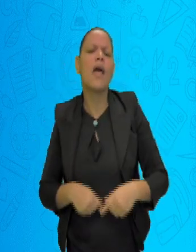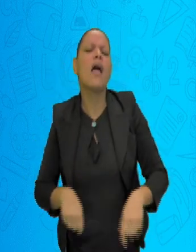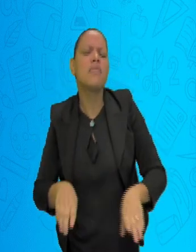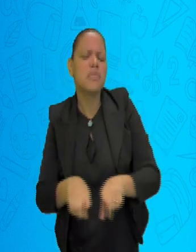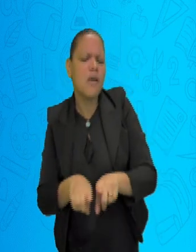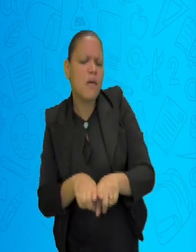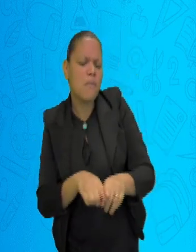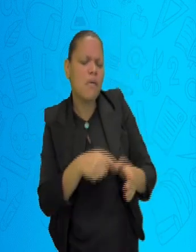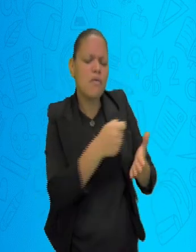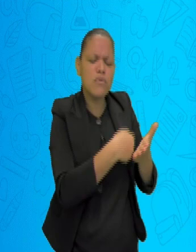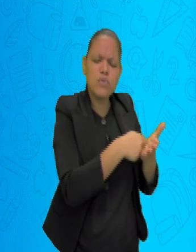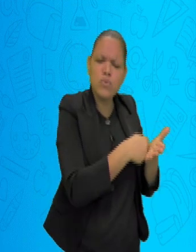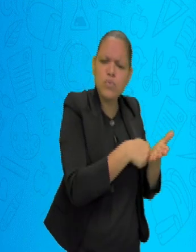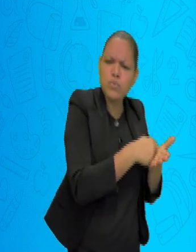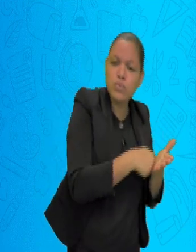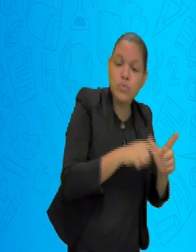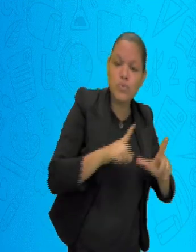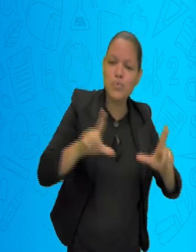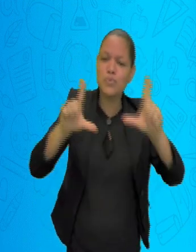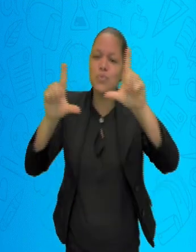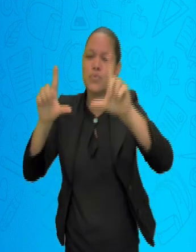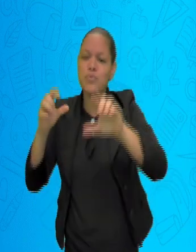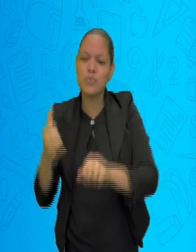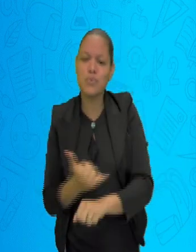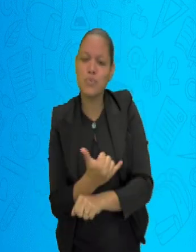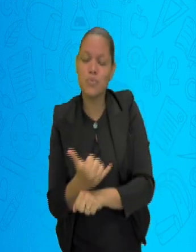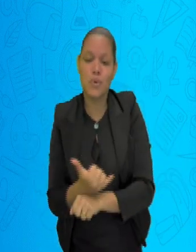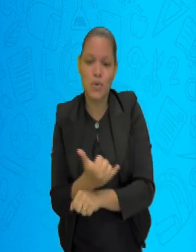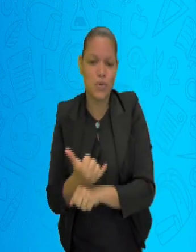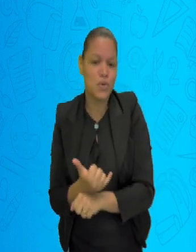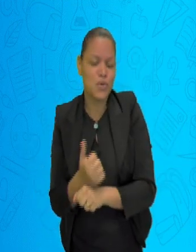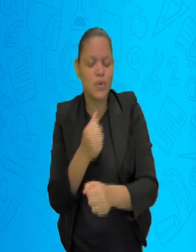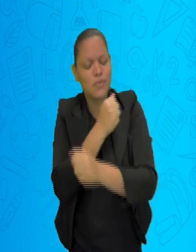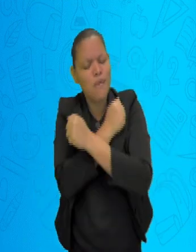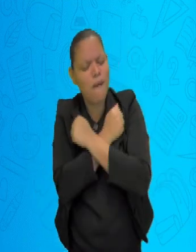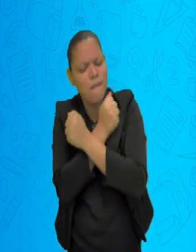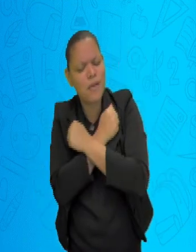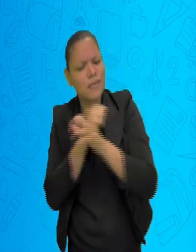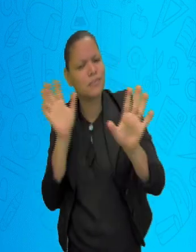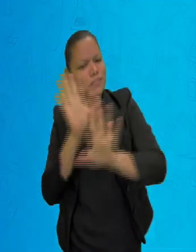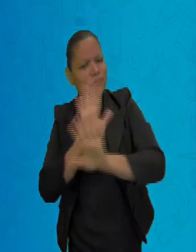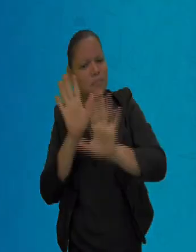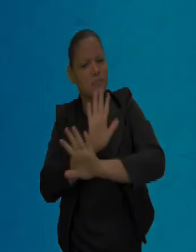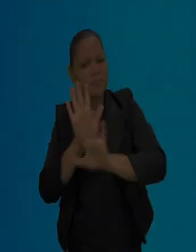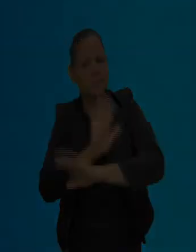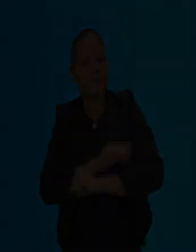canal no YouTube SMED GV. Um abraço e até a próxima aula.